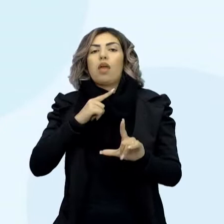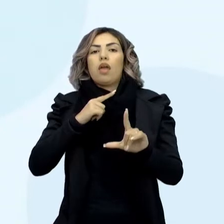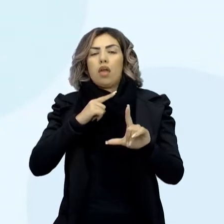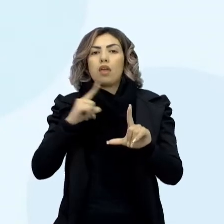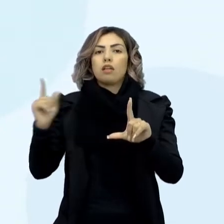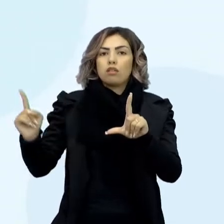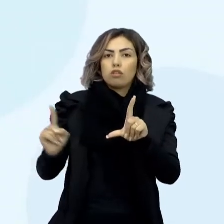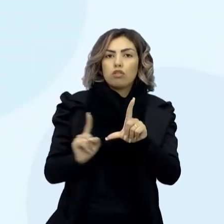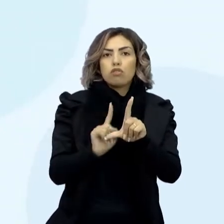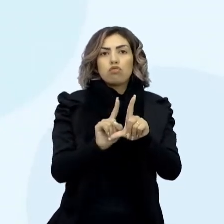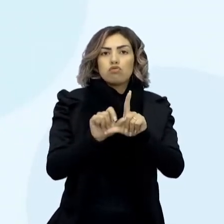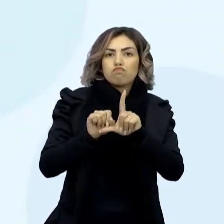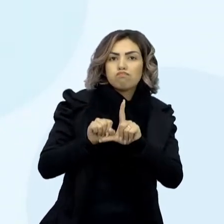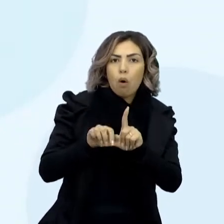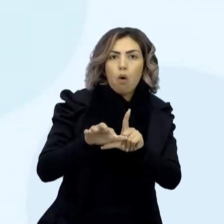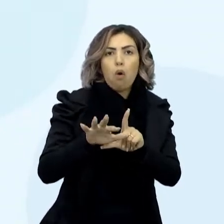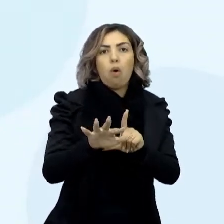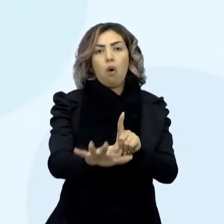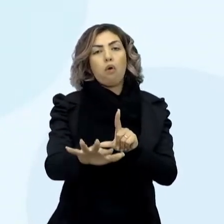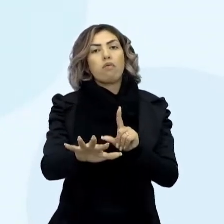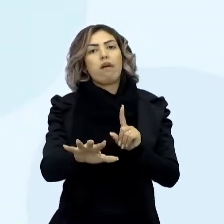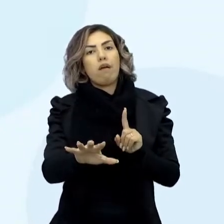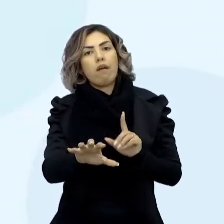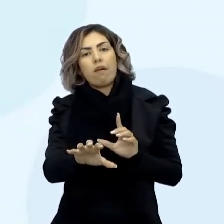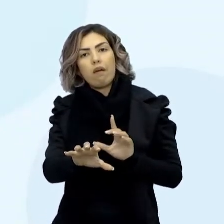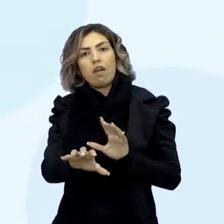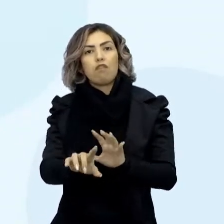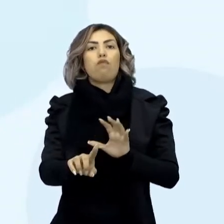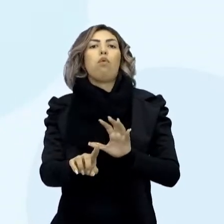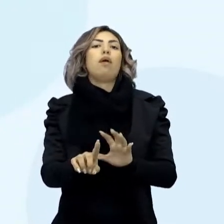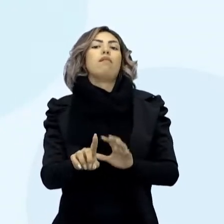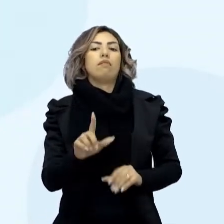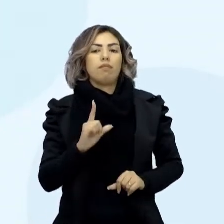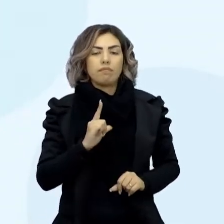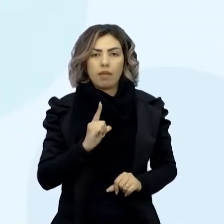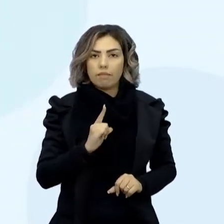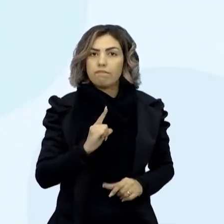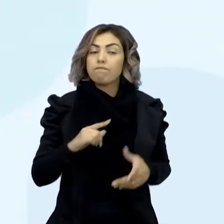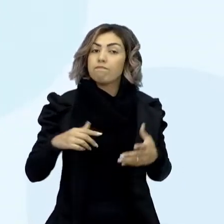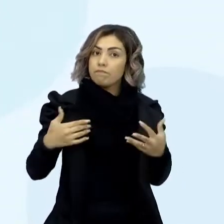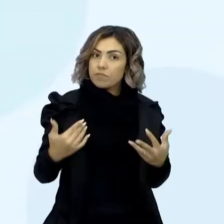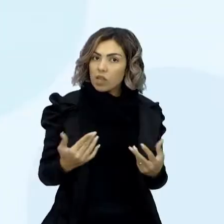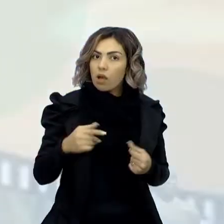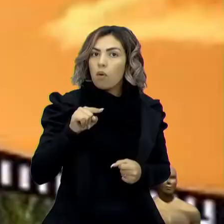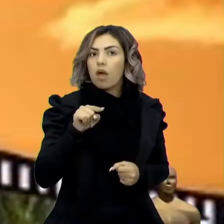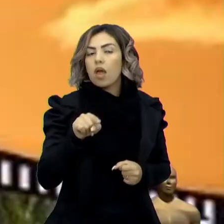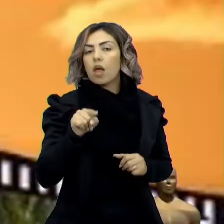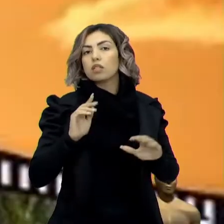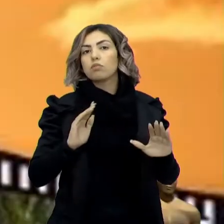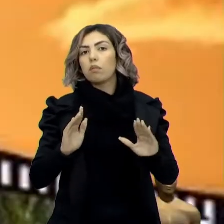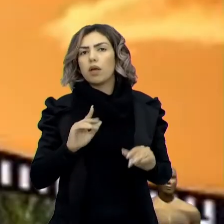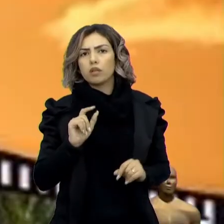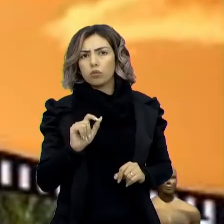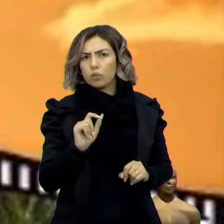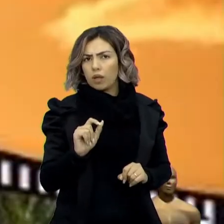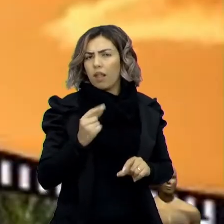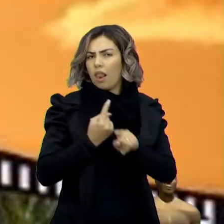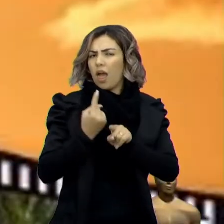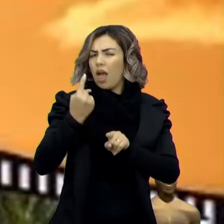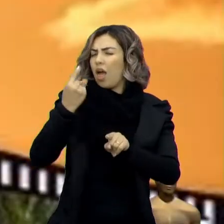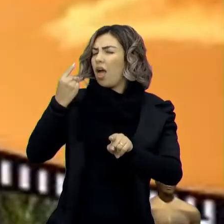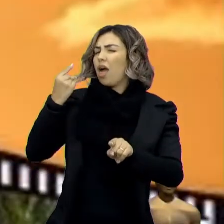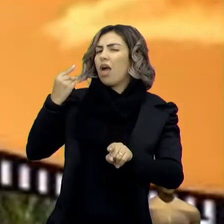de vida de vocês, estudantes. Então, esse foi o momento que nós, lá atrás, vimos como que o nosso projeto de vida pode